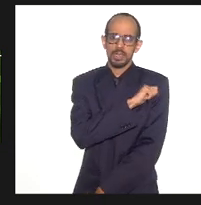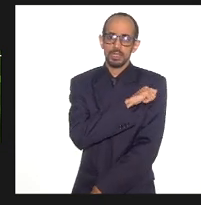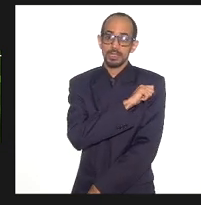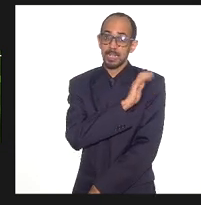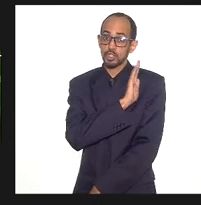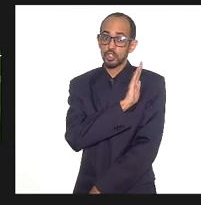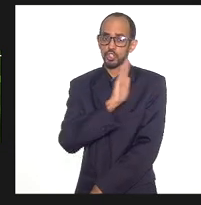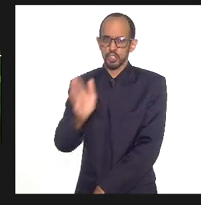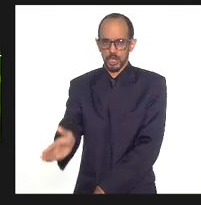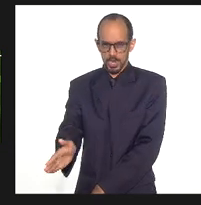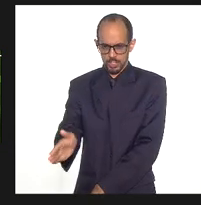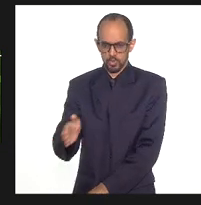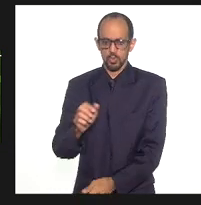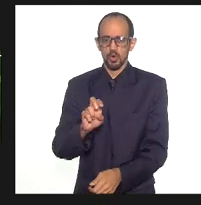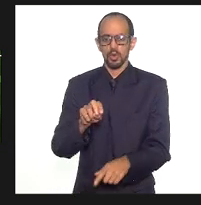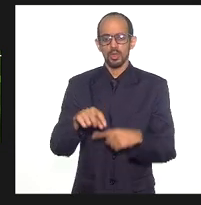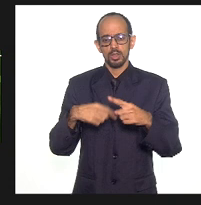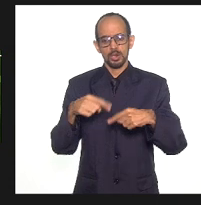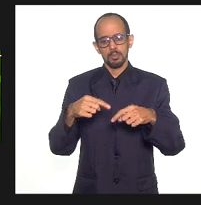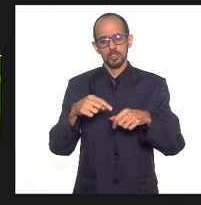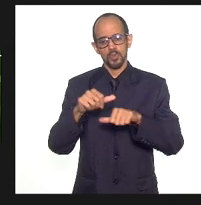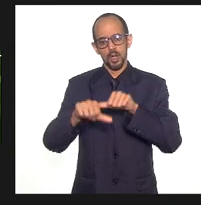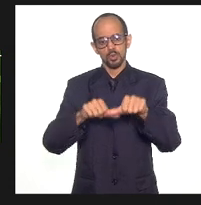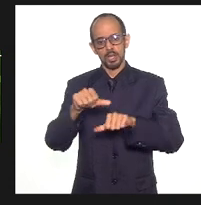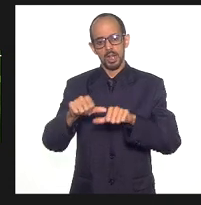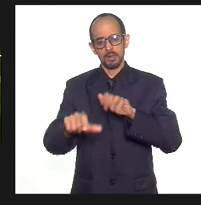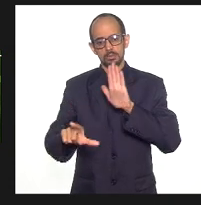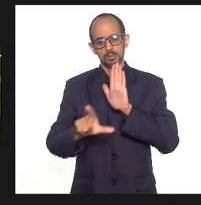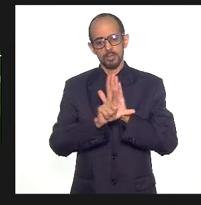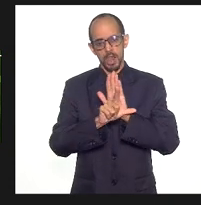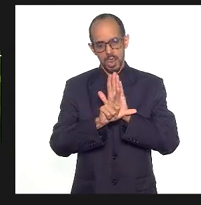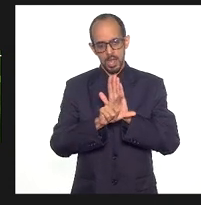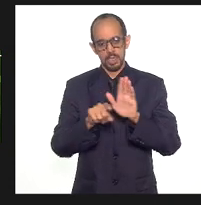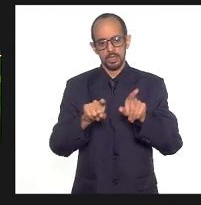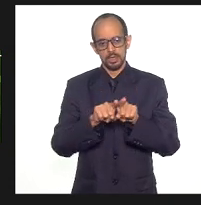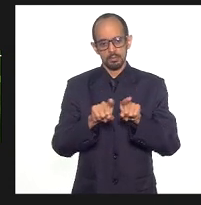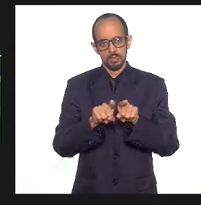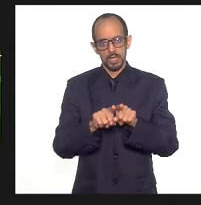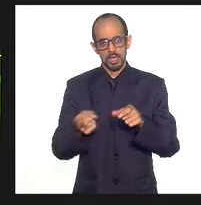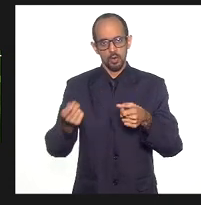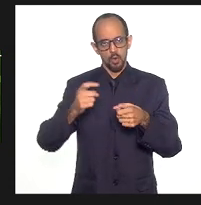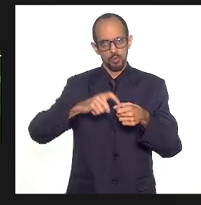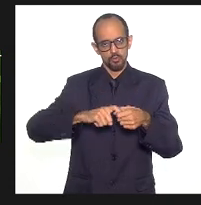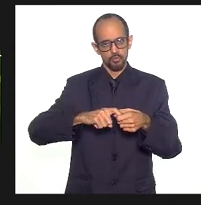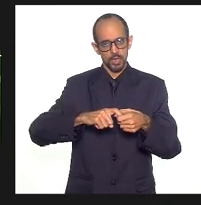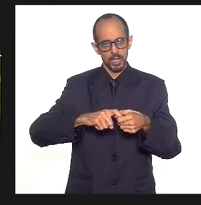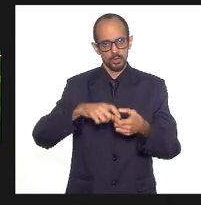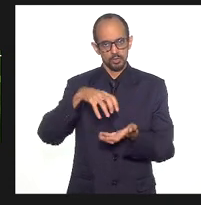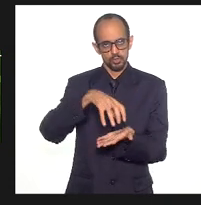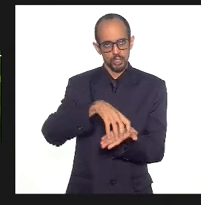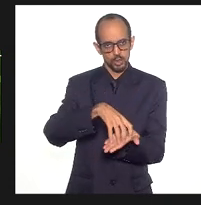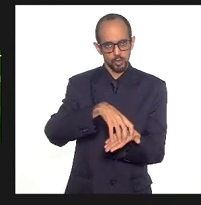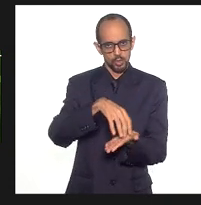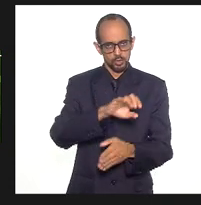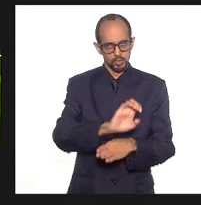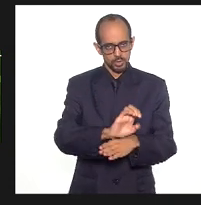depois alterado por legislação superveniente, mediante convênios com órgãos dos estados e do Distrito Federal.